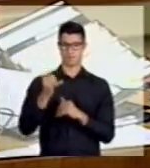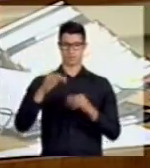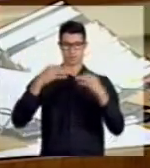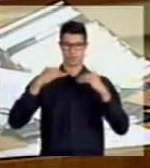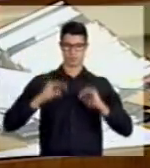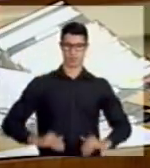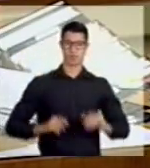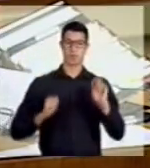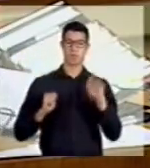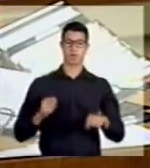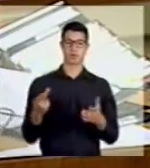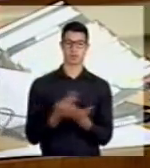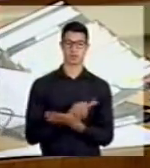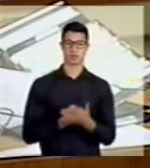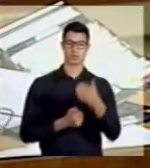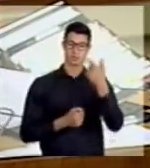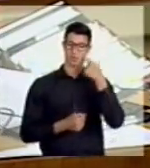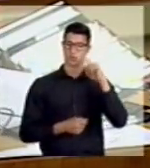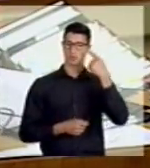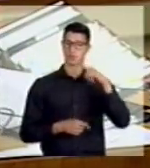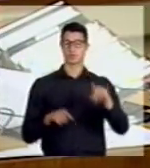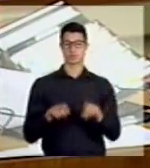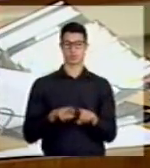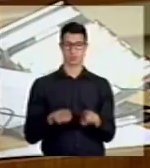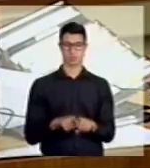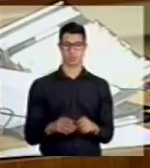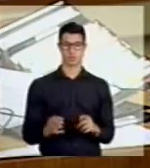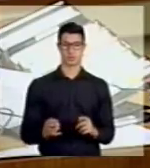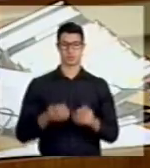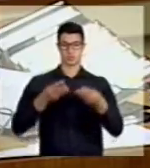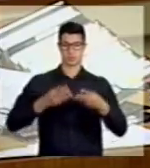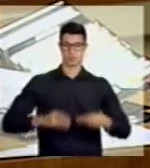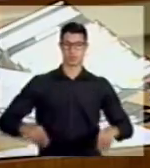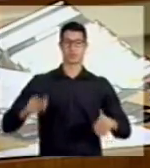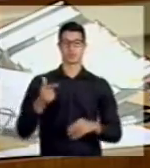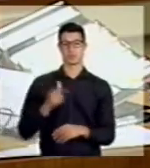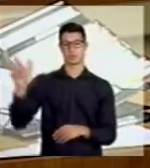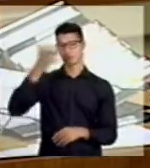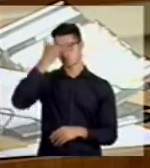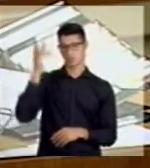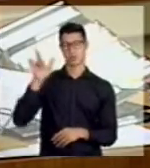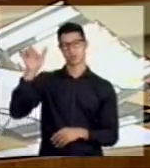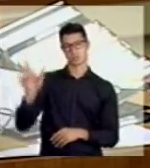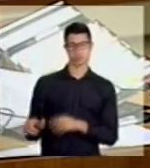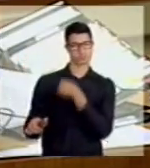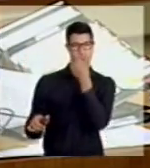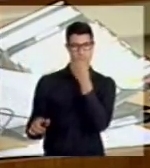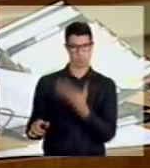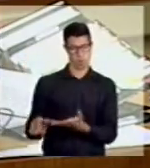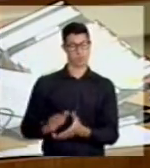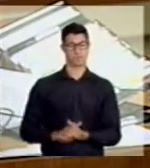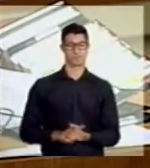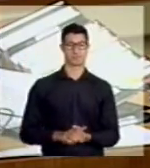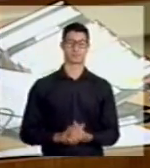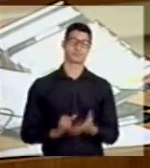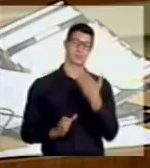civilizatório, que possam ocorrer eventuais fraudes também, afetando outras pessoas de boa fé.